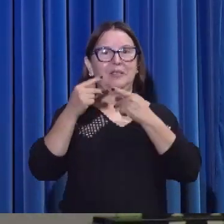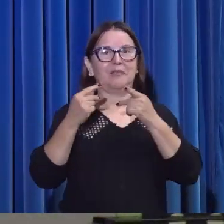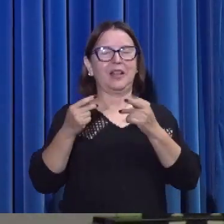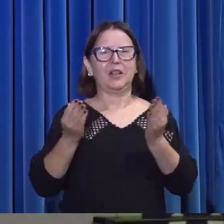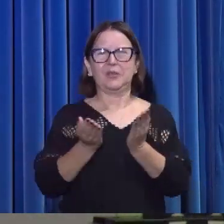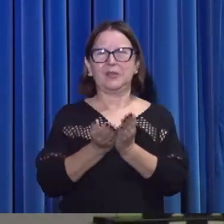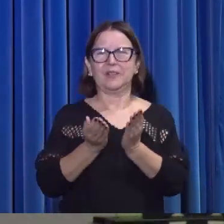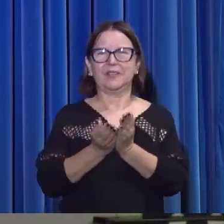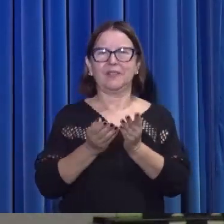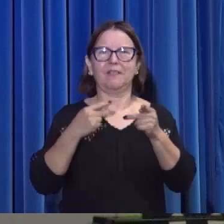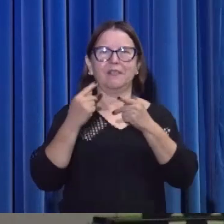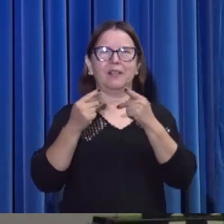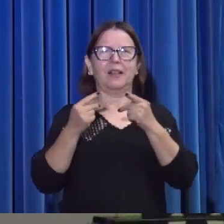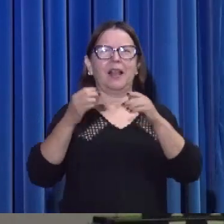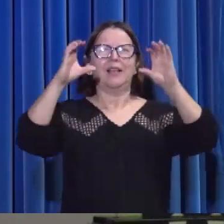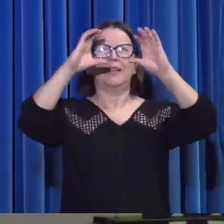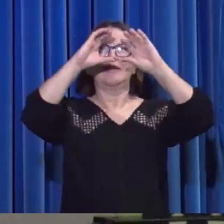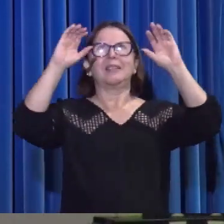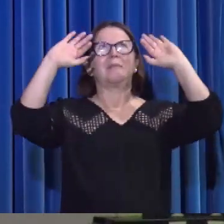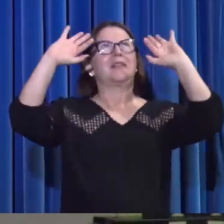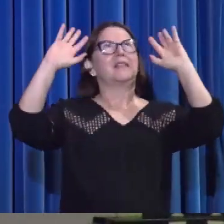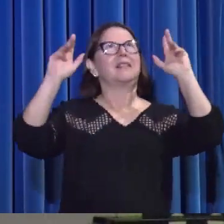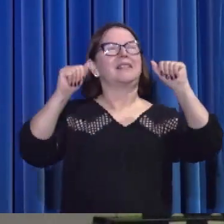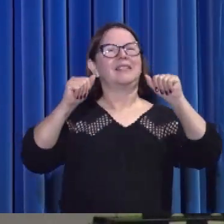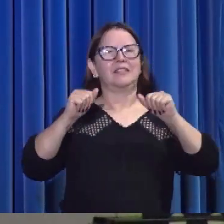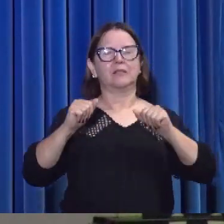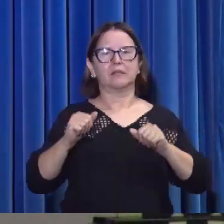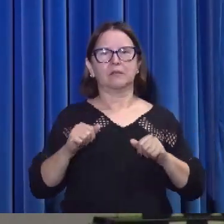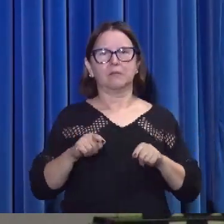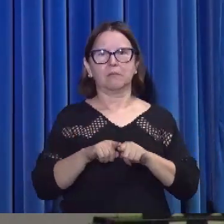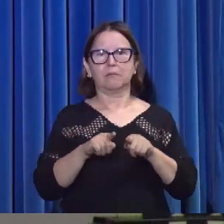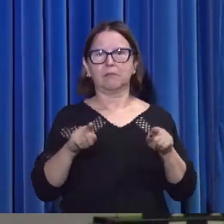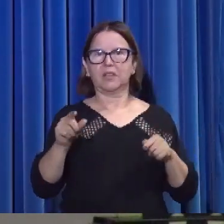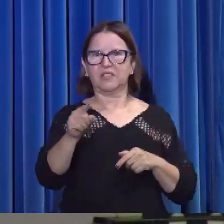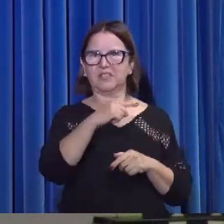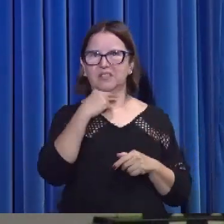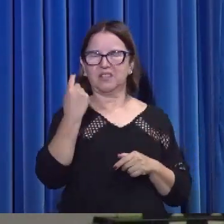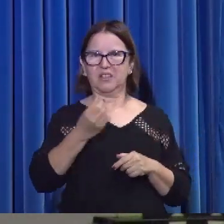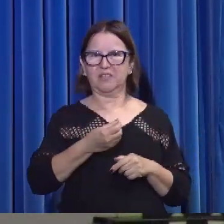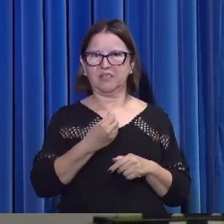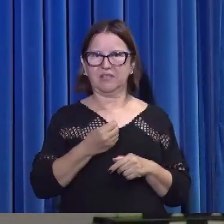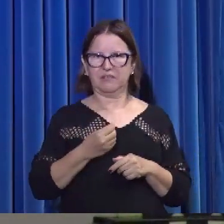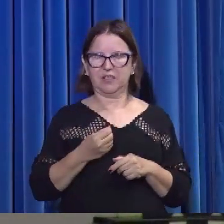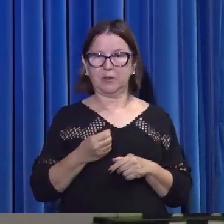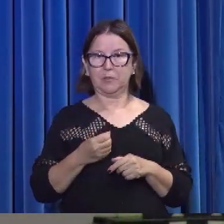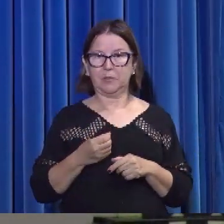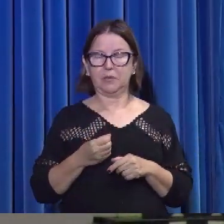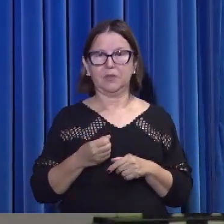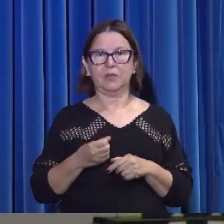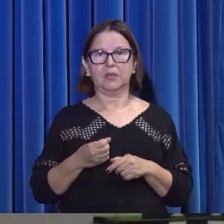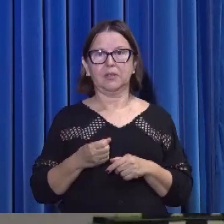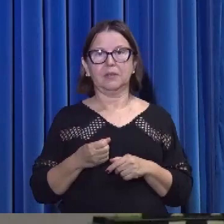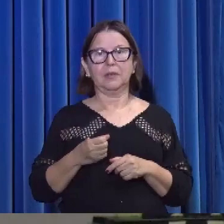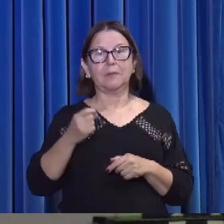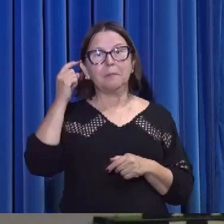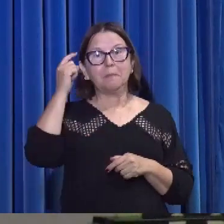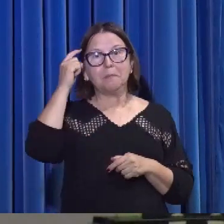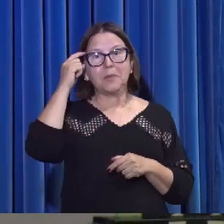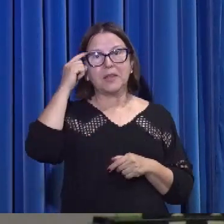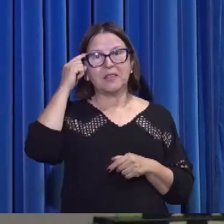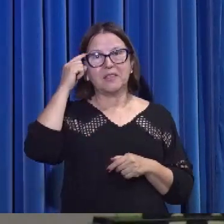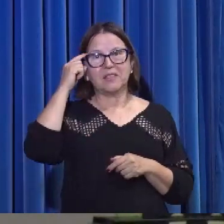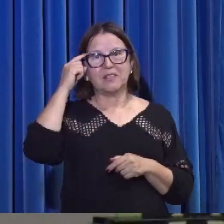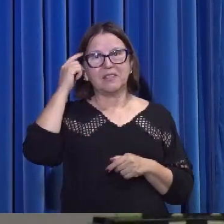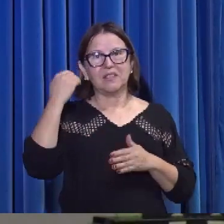presente, é maravilhoso. Mas nós vivemos de uma maneira que, se for ir para o céu, fosse a pior coisa do mundo, a maior tragédia do